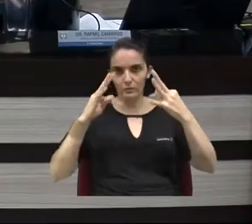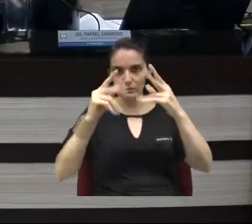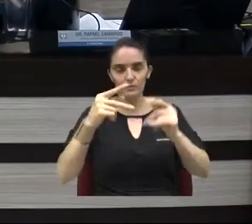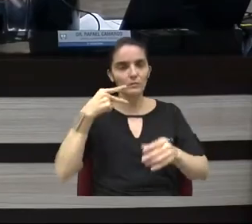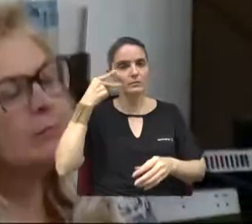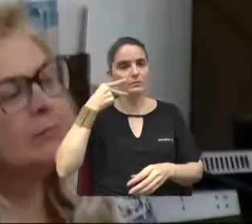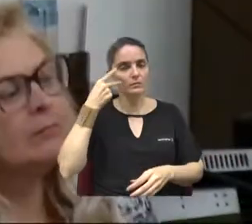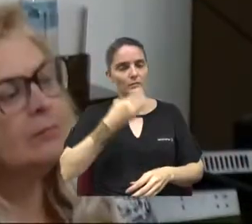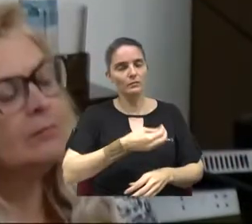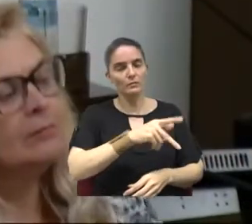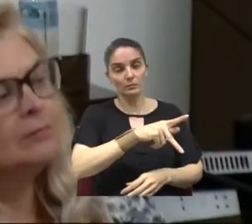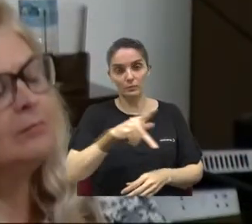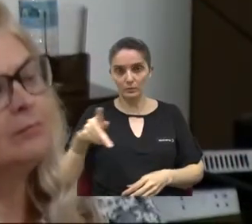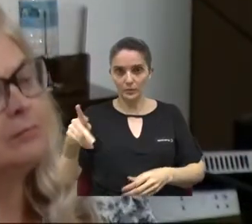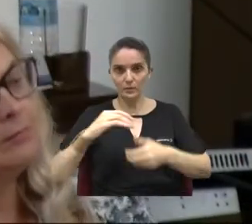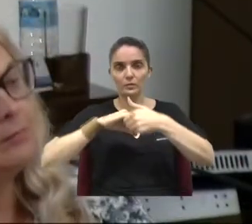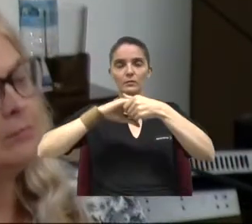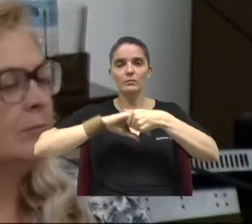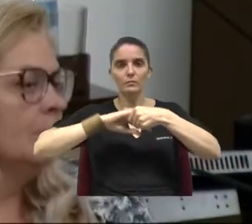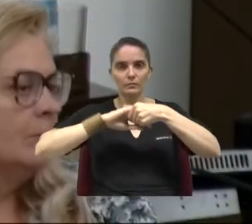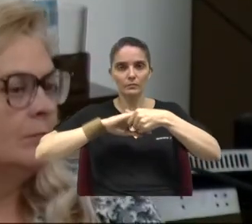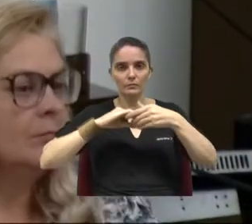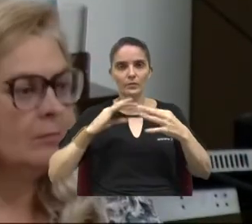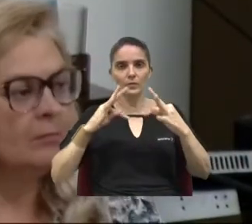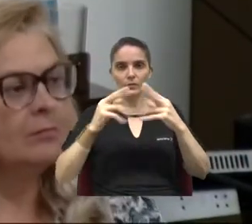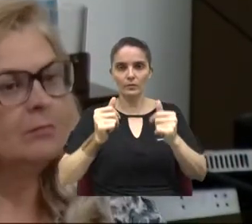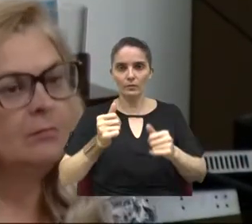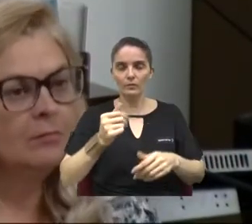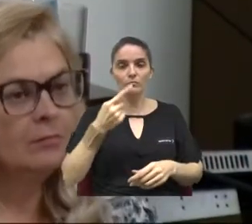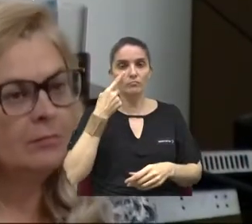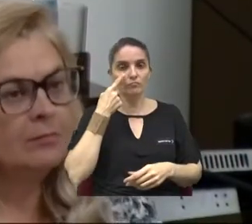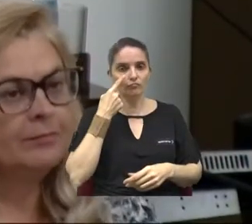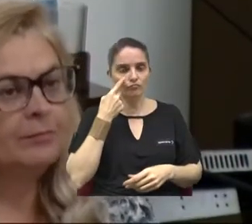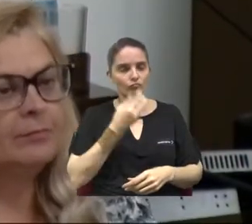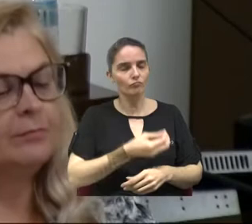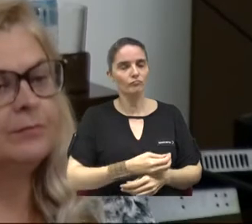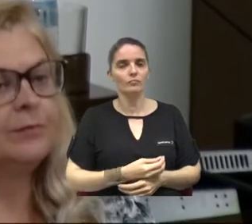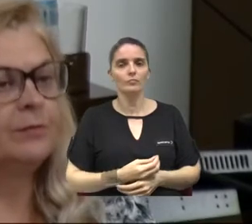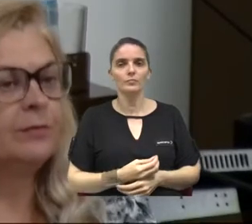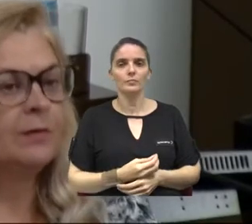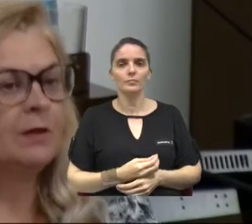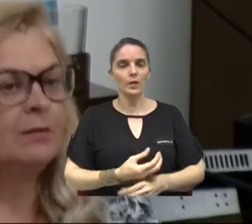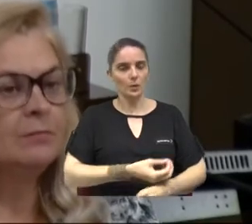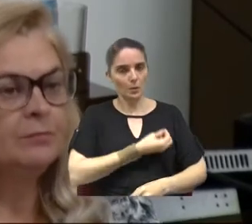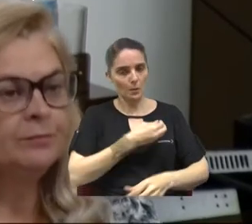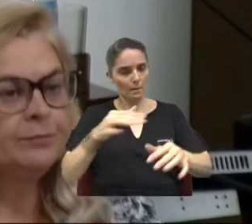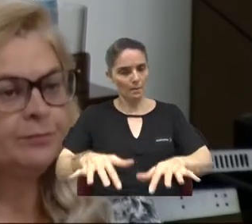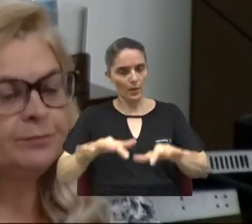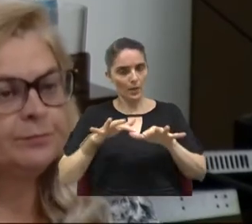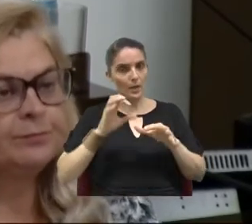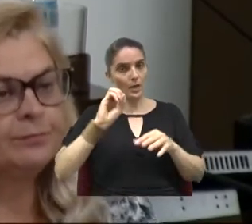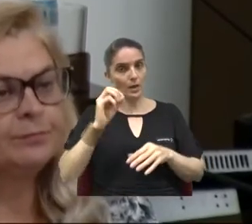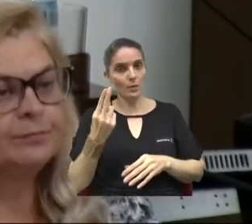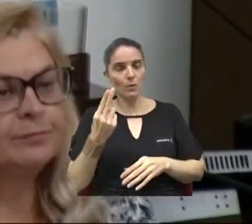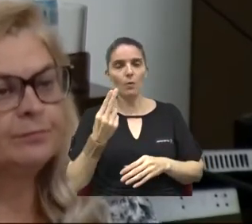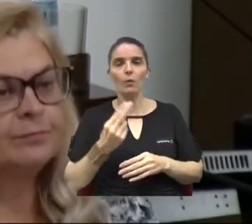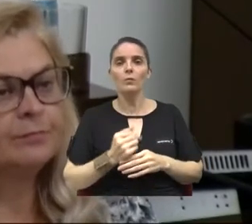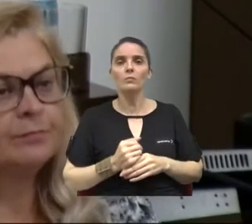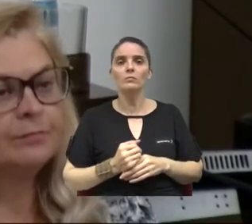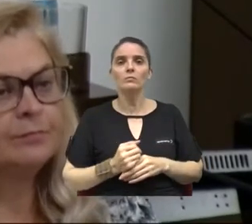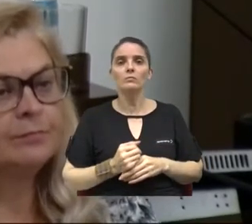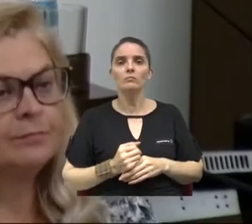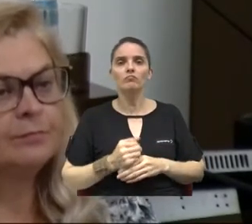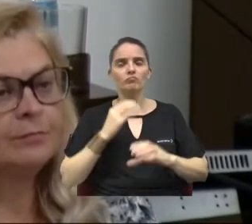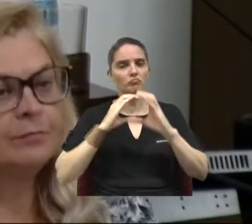vereadores, presidente, o público que nos acompanha, tanto aqui no plenário, quanto pela